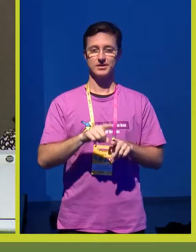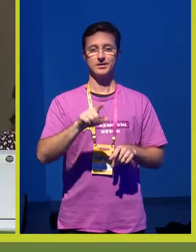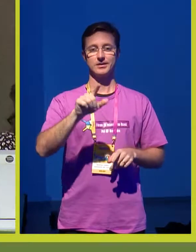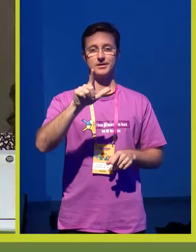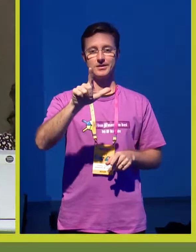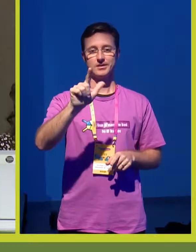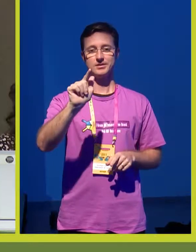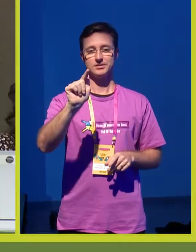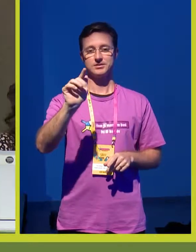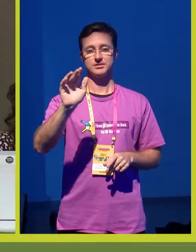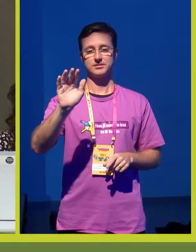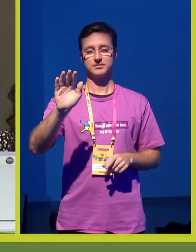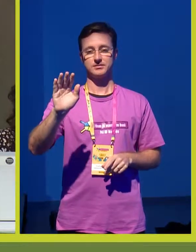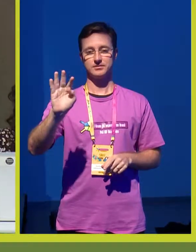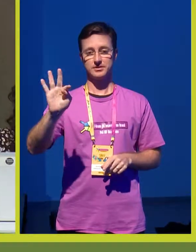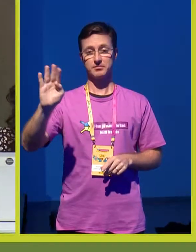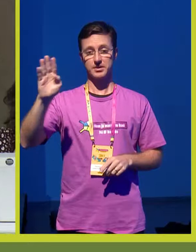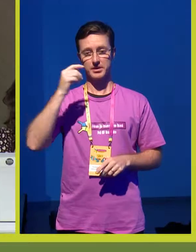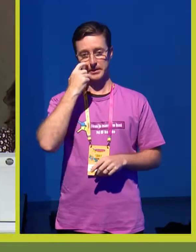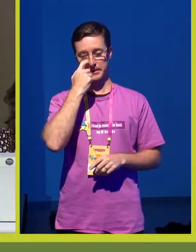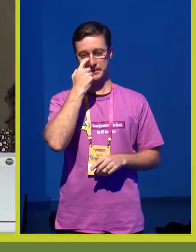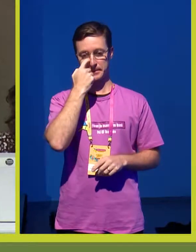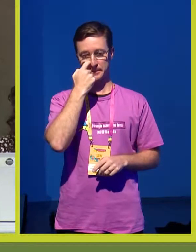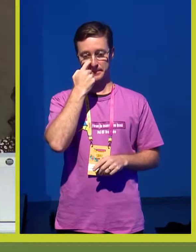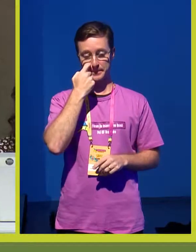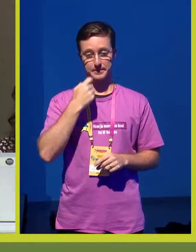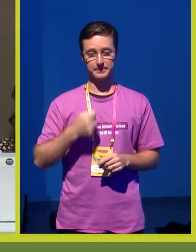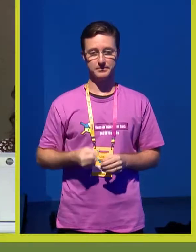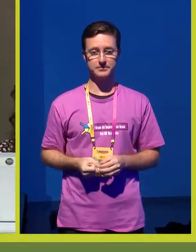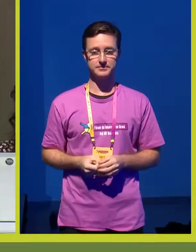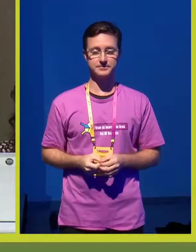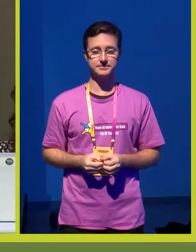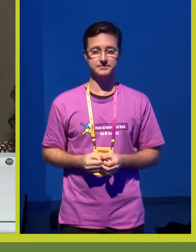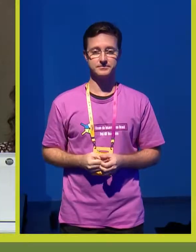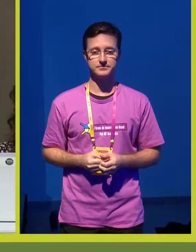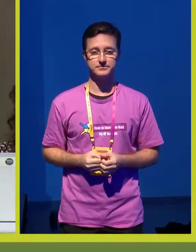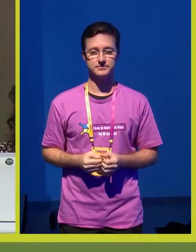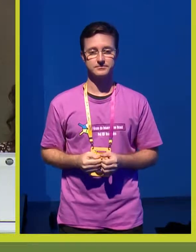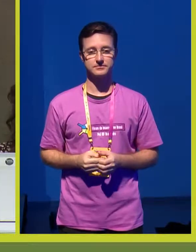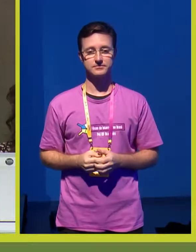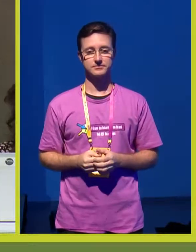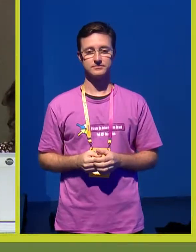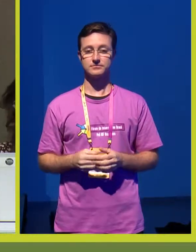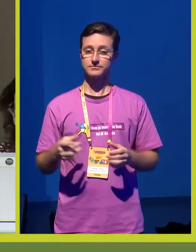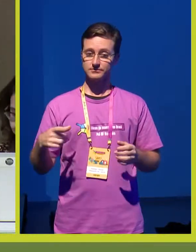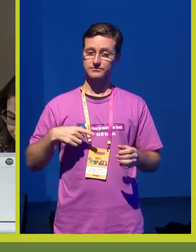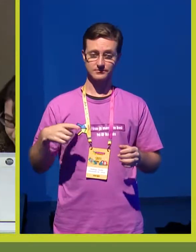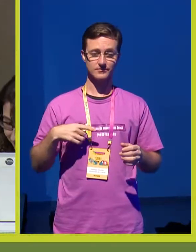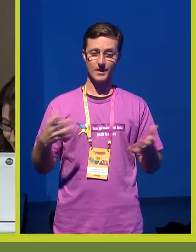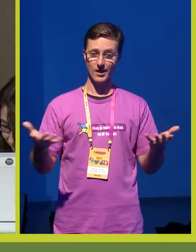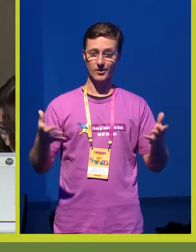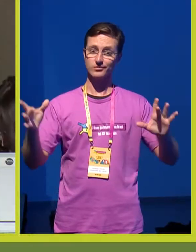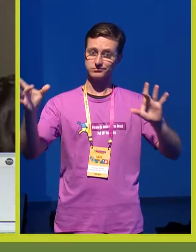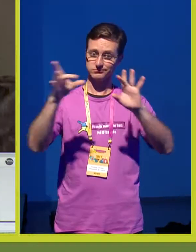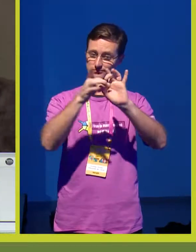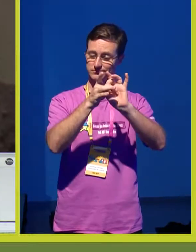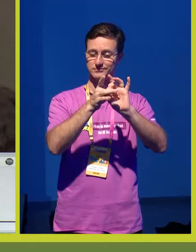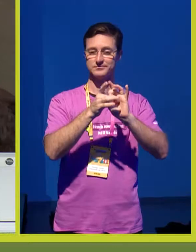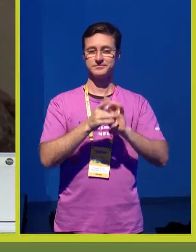que recentemente foi aprovada e que também está, de alguma maneira, ligada à